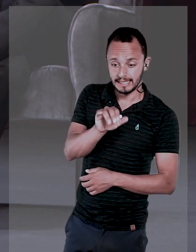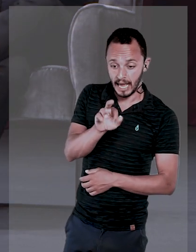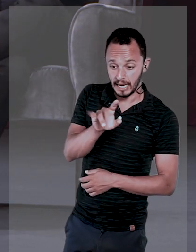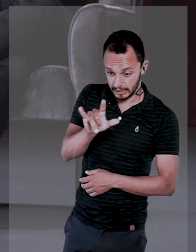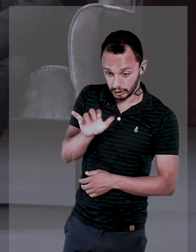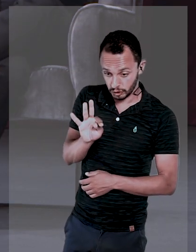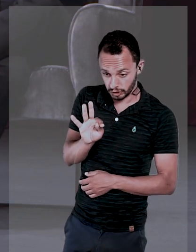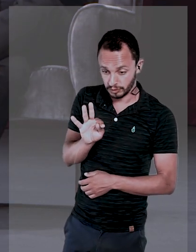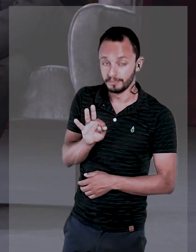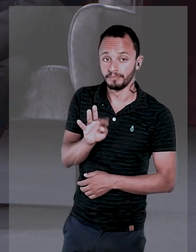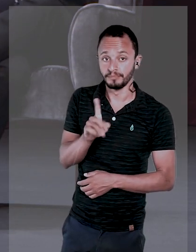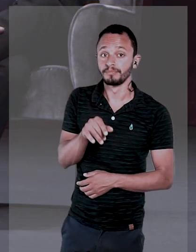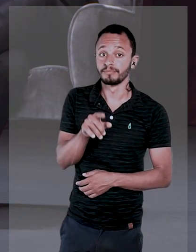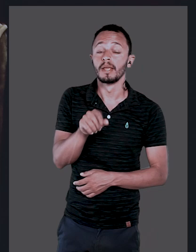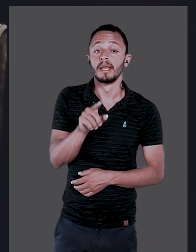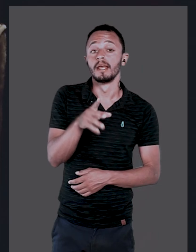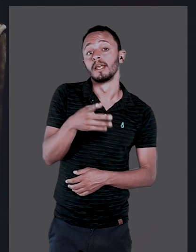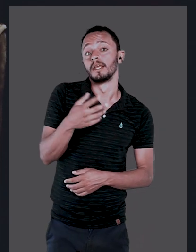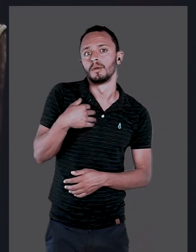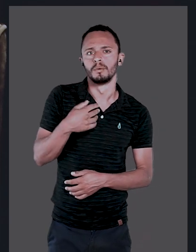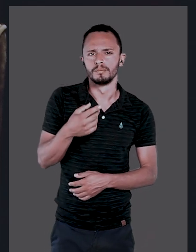Scarlett, não é? Sim.